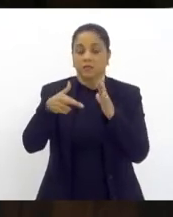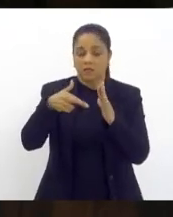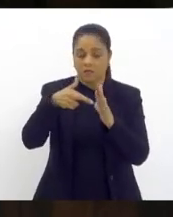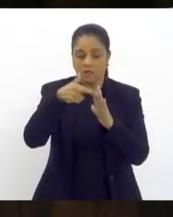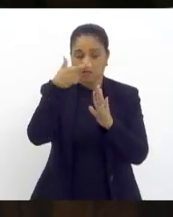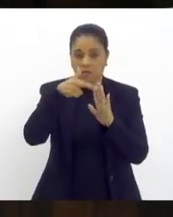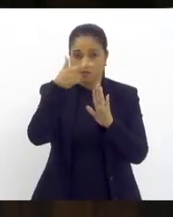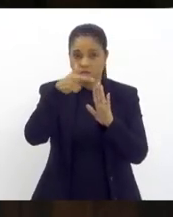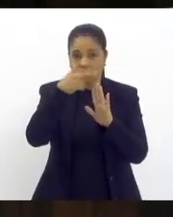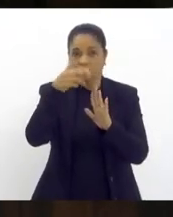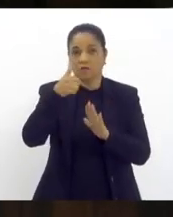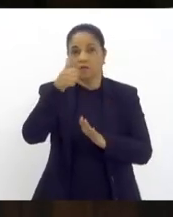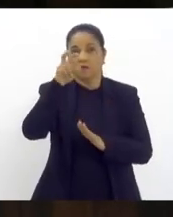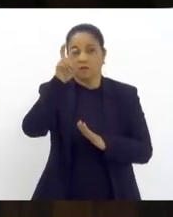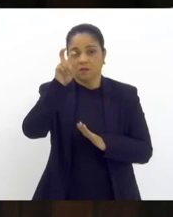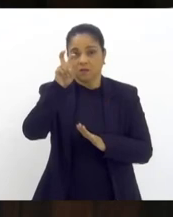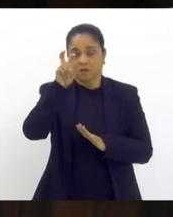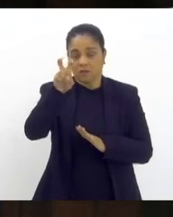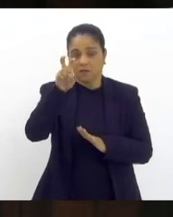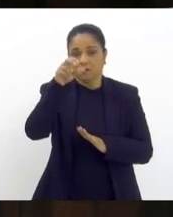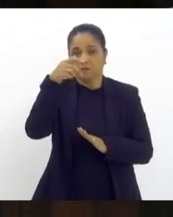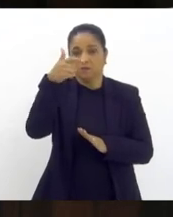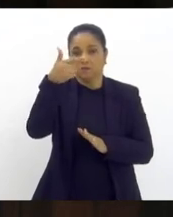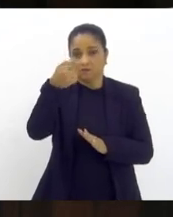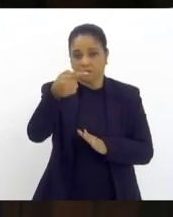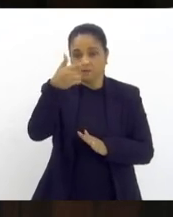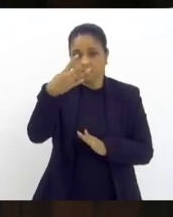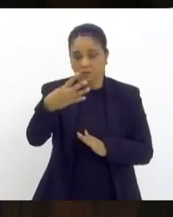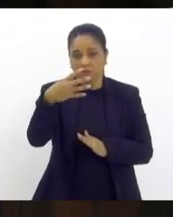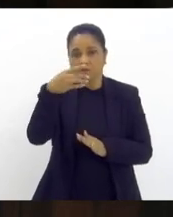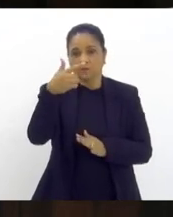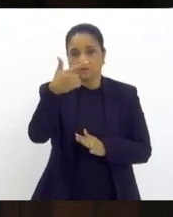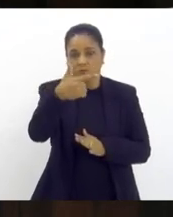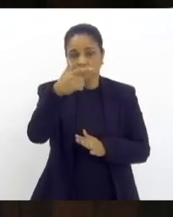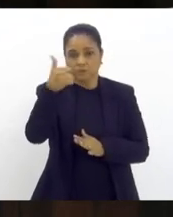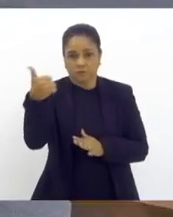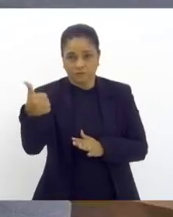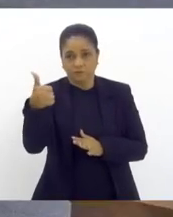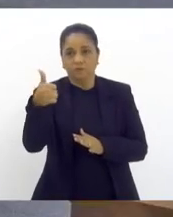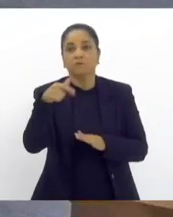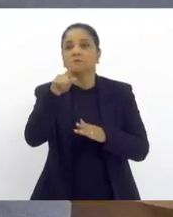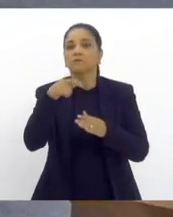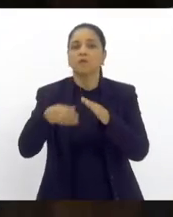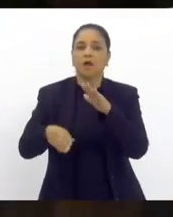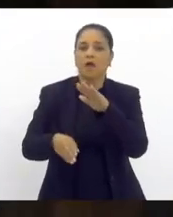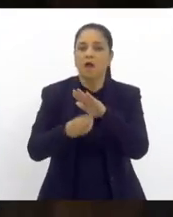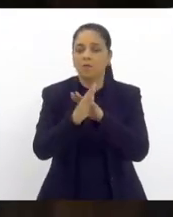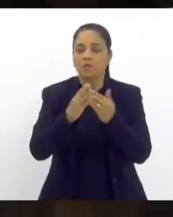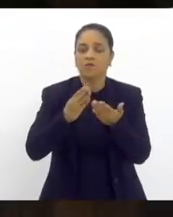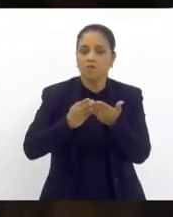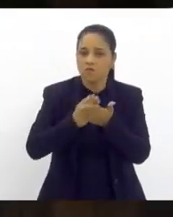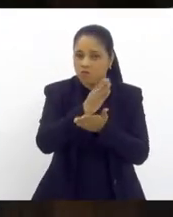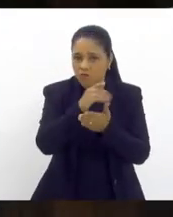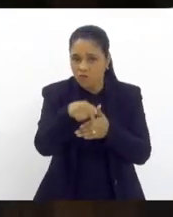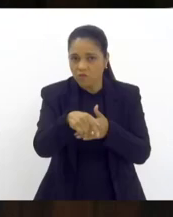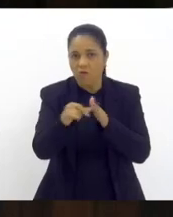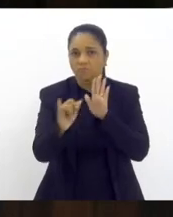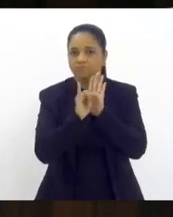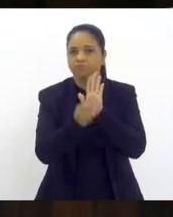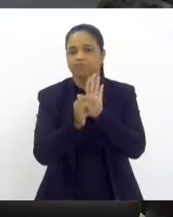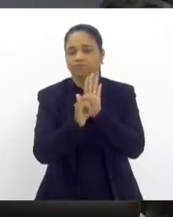resolução 574 de 2021. Os senhores que aprovam permaneçam como estão. Aprovado, vai à